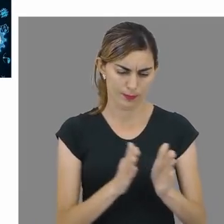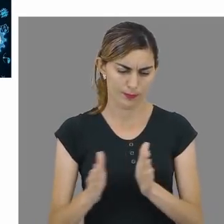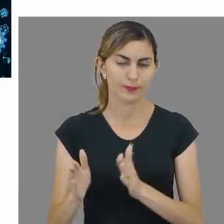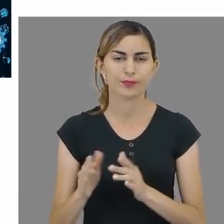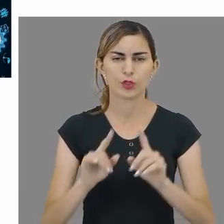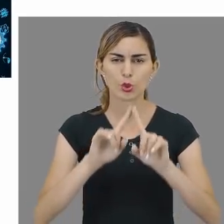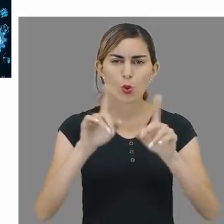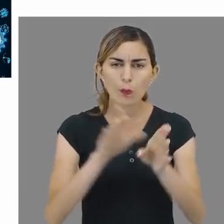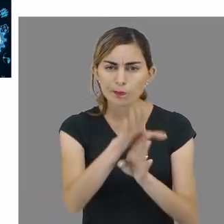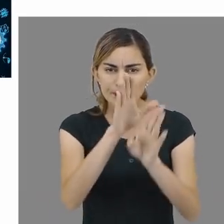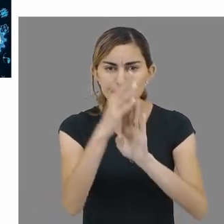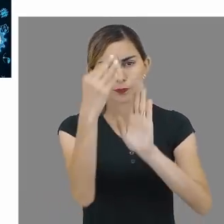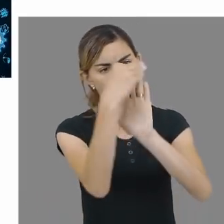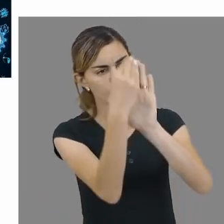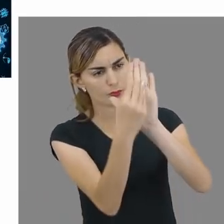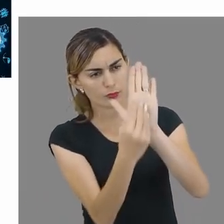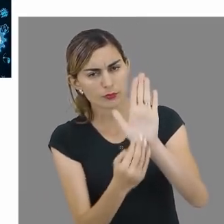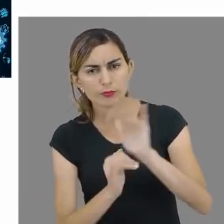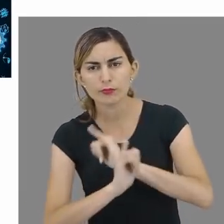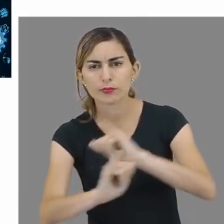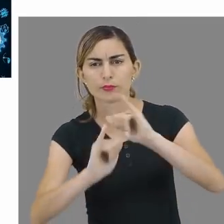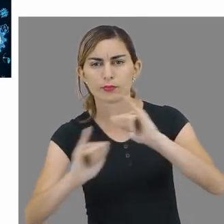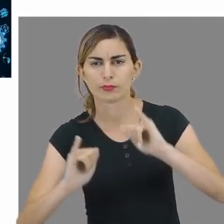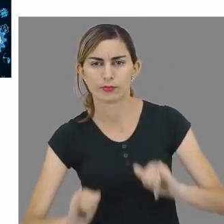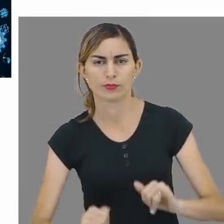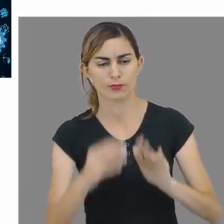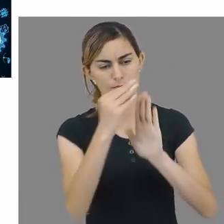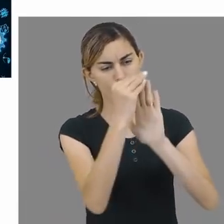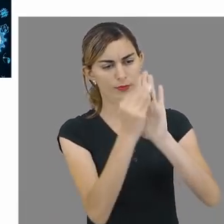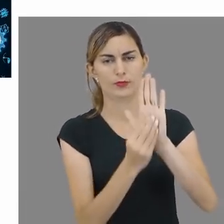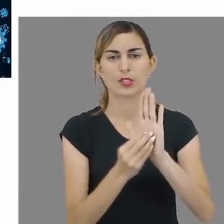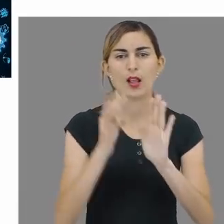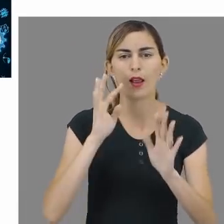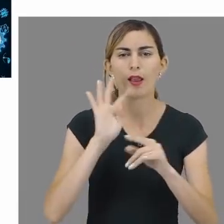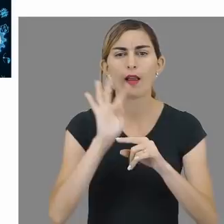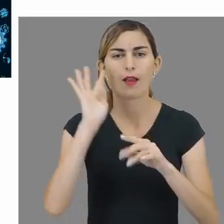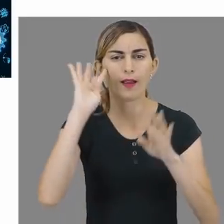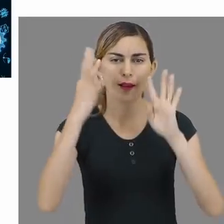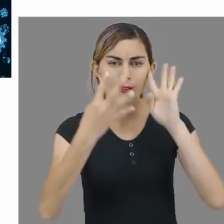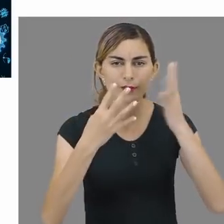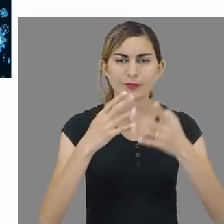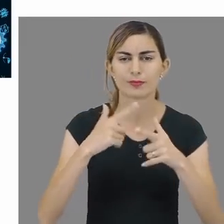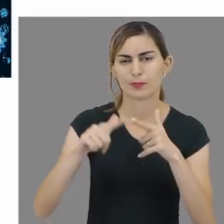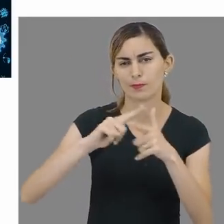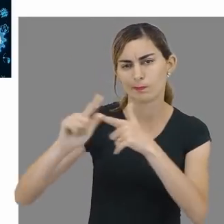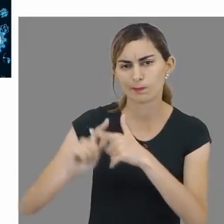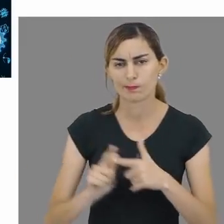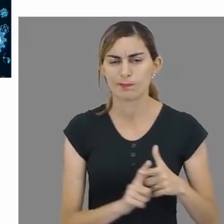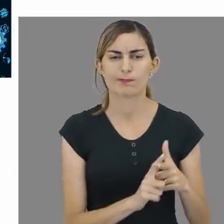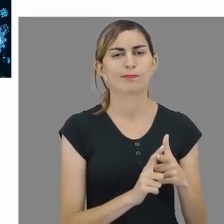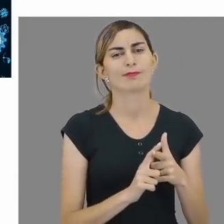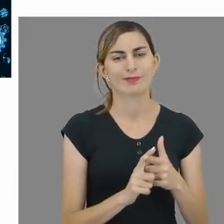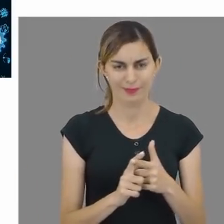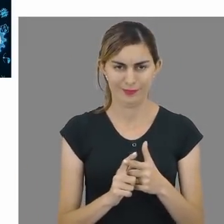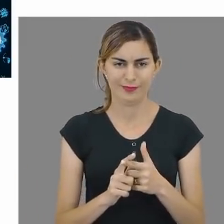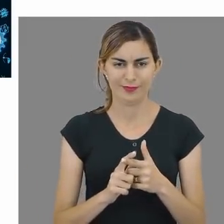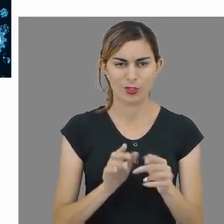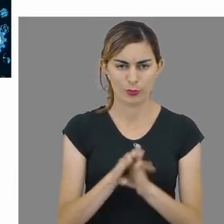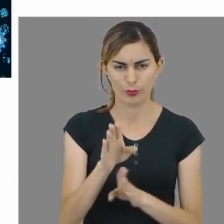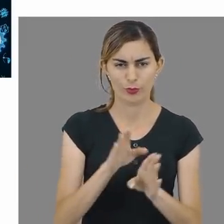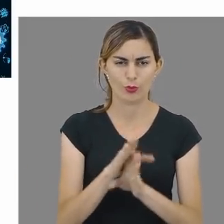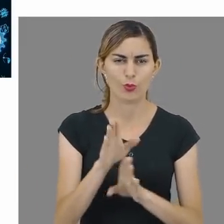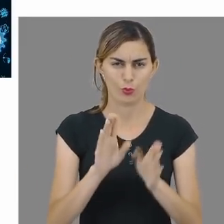seja, é uma cadeia de orientações arrumadas de modo coerente para solucionar um problema específico. O conceito de algoritmo